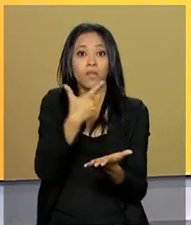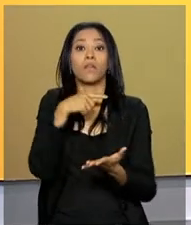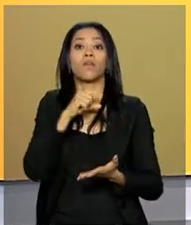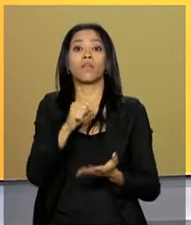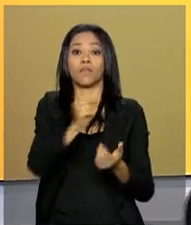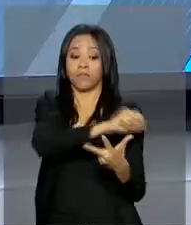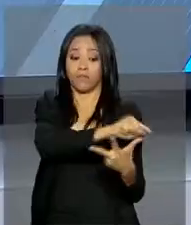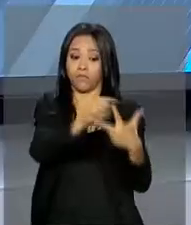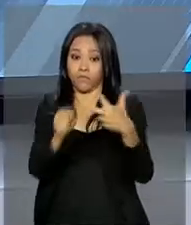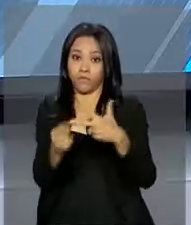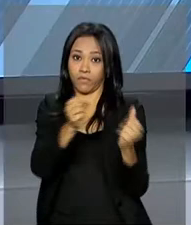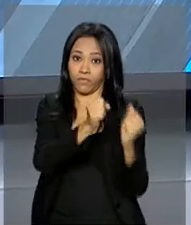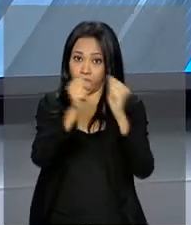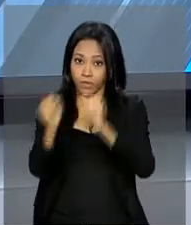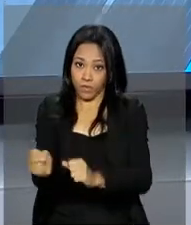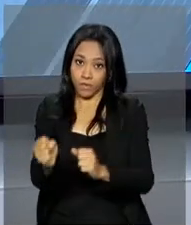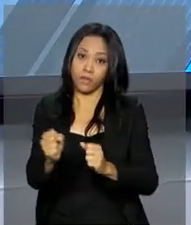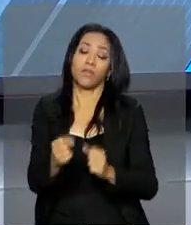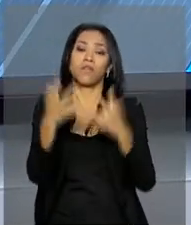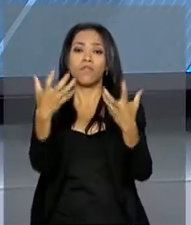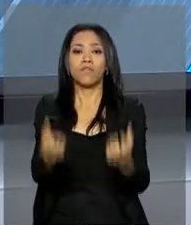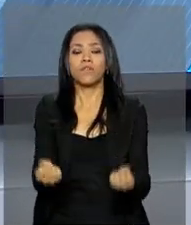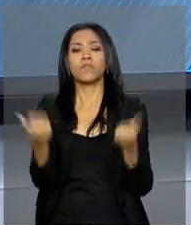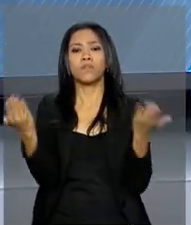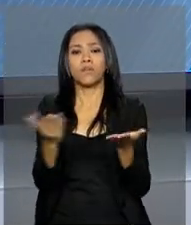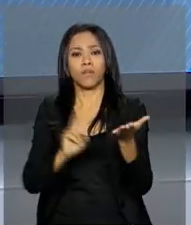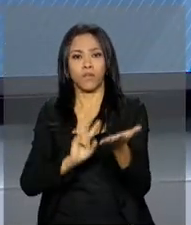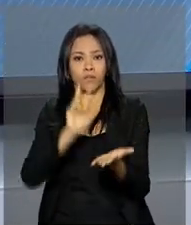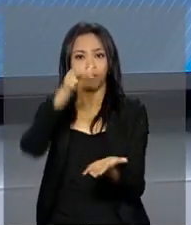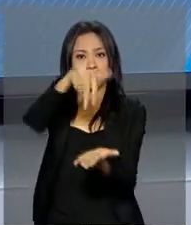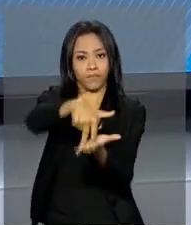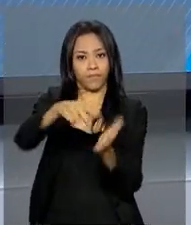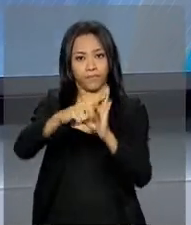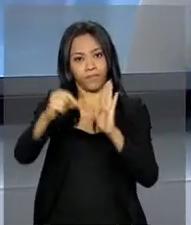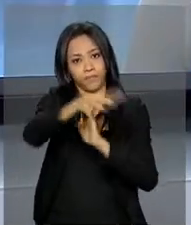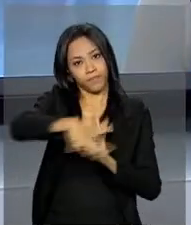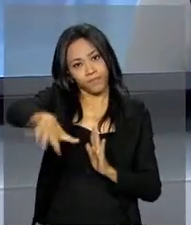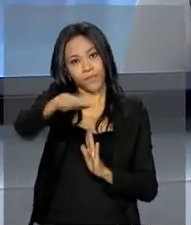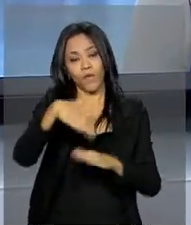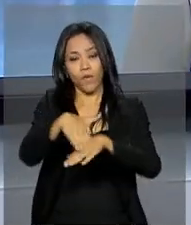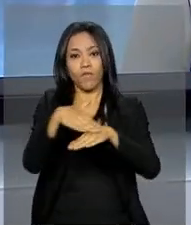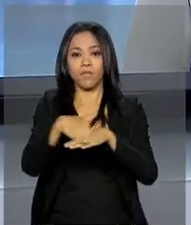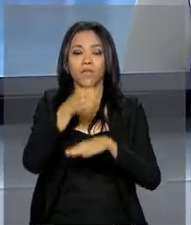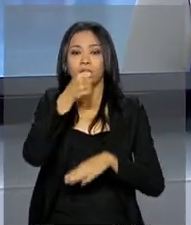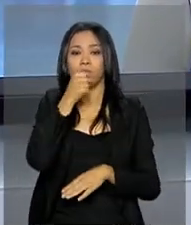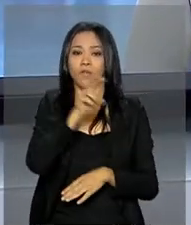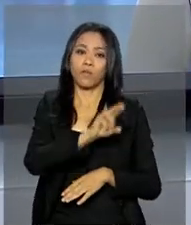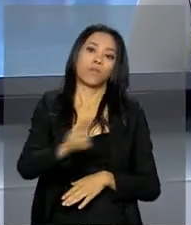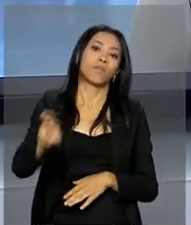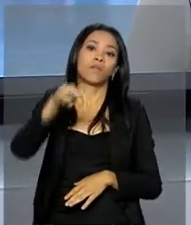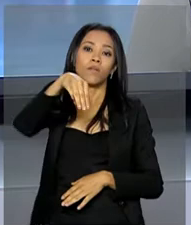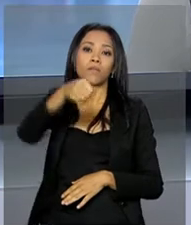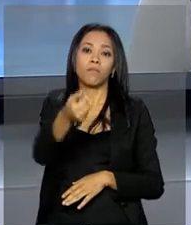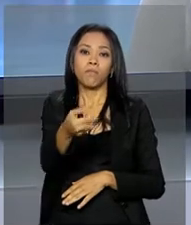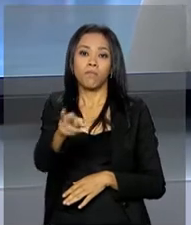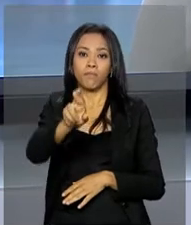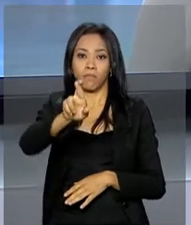três poderes. Vamos então ao Palácio Planalto conversar ao vivo com a Mara Knupp, que tem as informações para a gente. Oi,